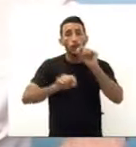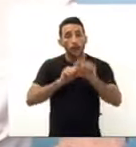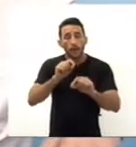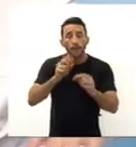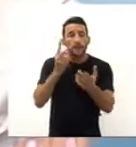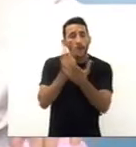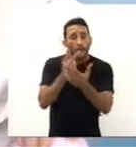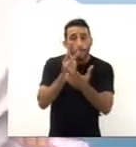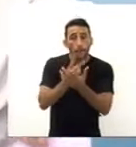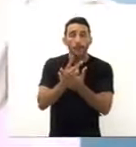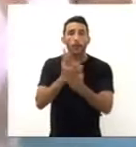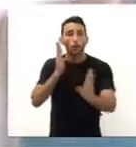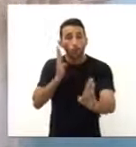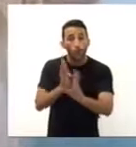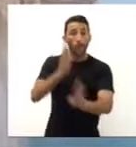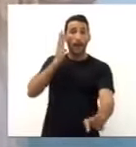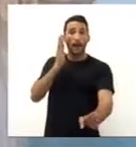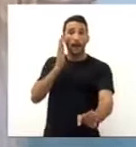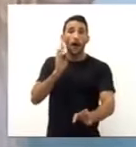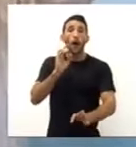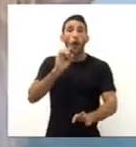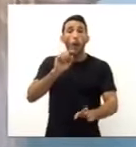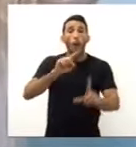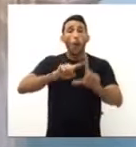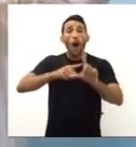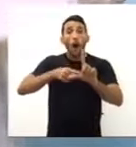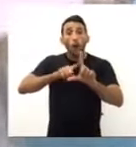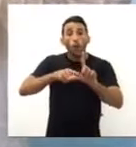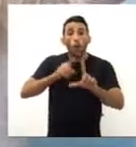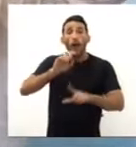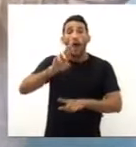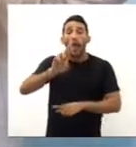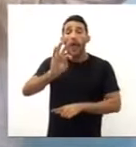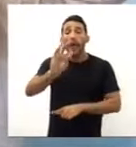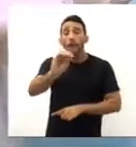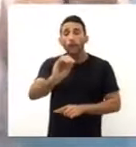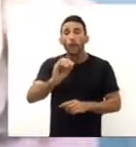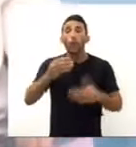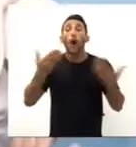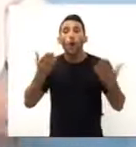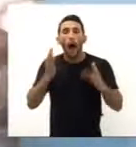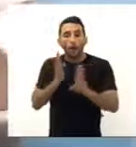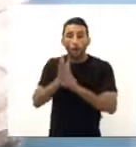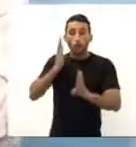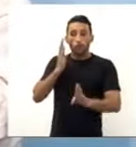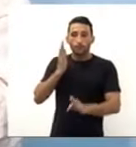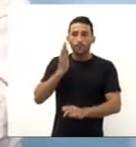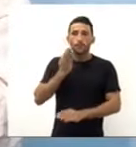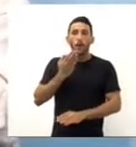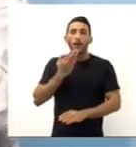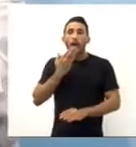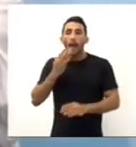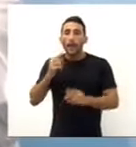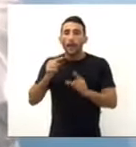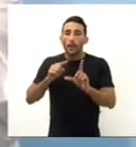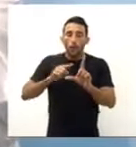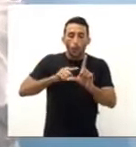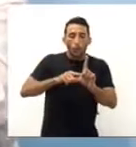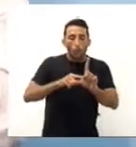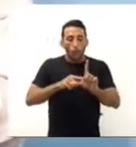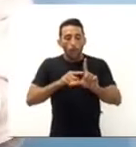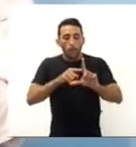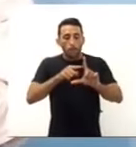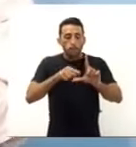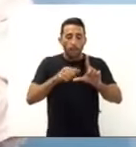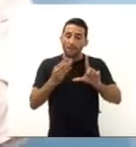reto. Pegou um triângulo, verifica quem é o ângulo reto. Ah, o ângulo reto achei. O oposto a ele, a medida